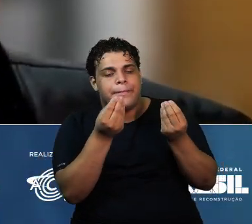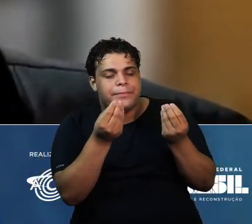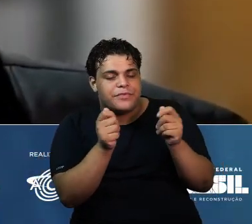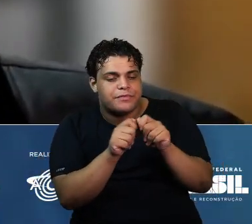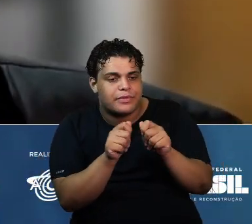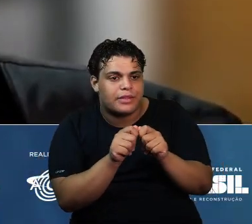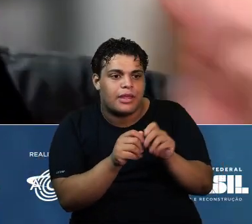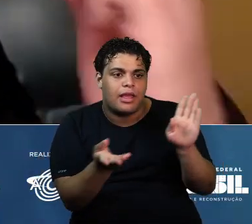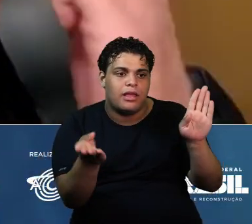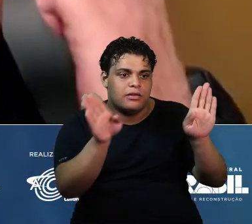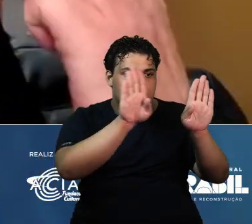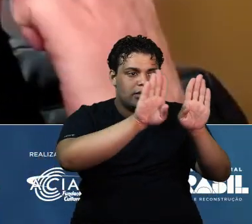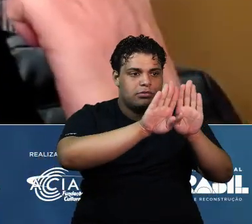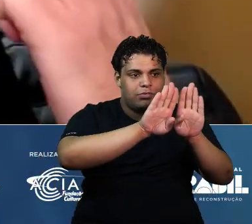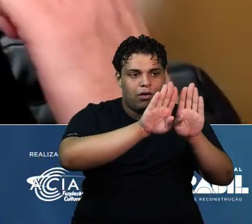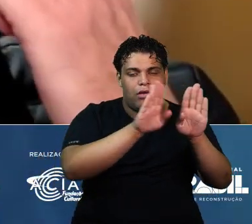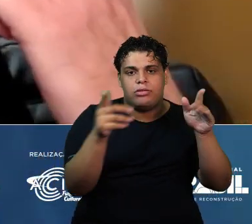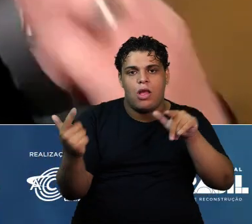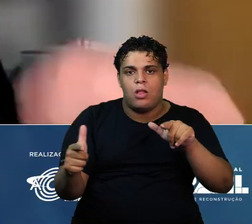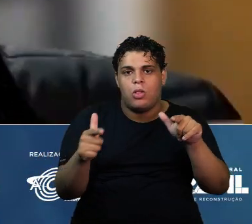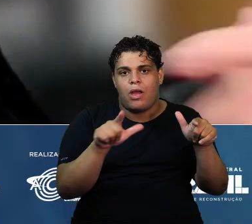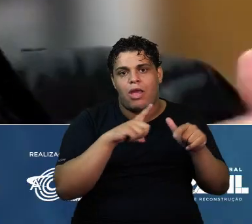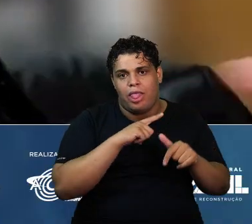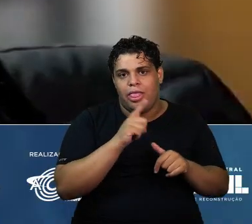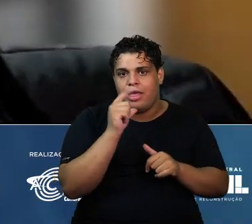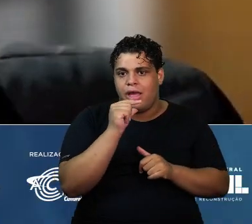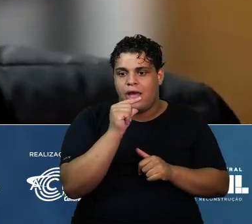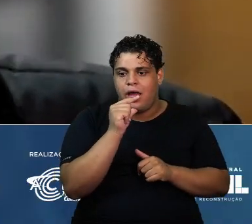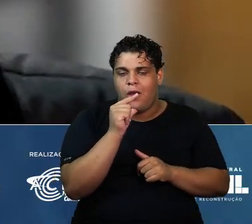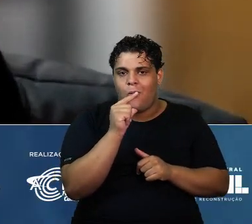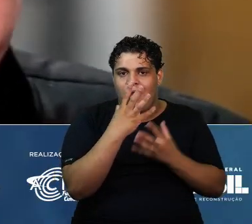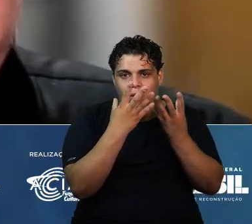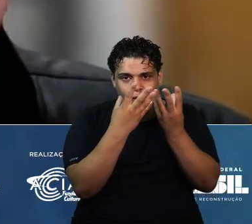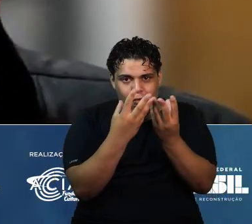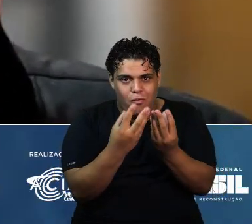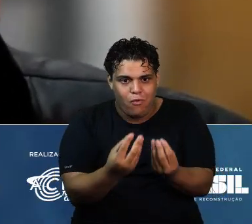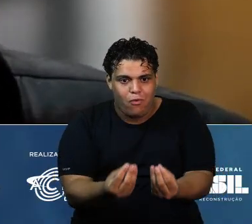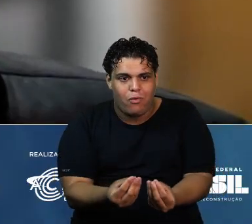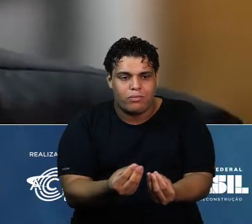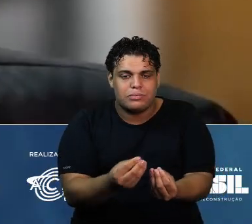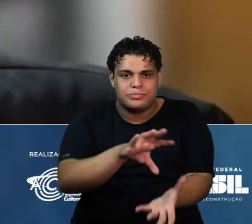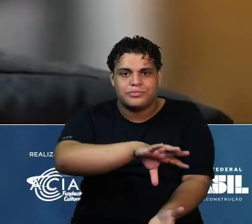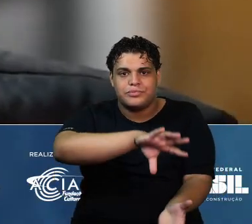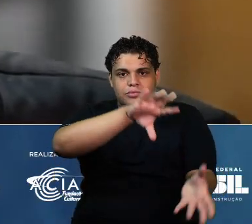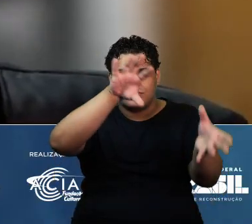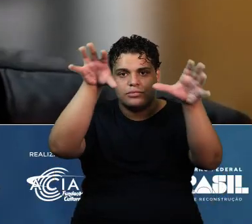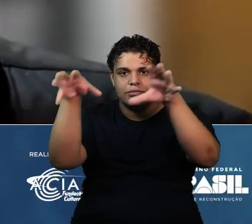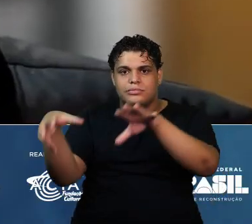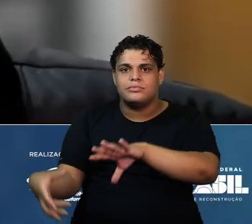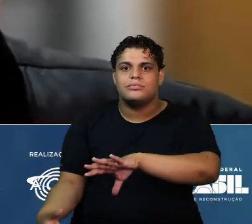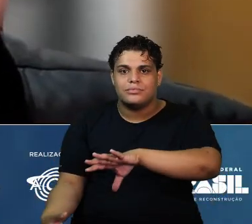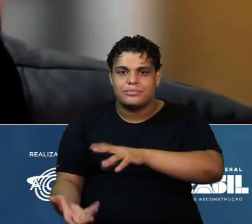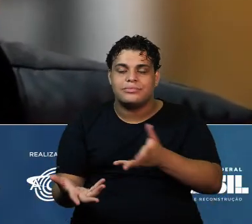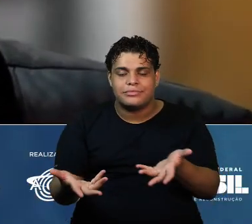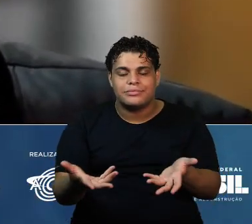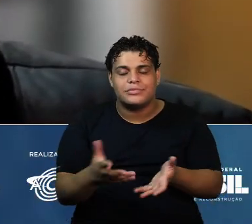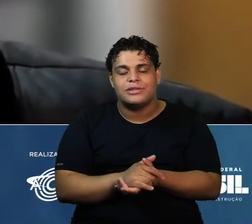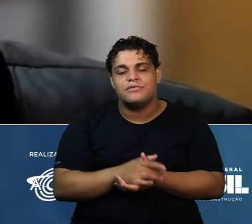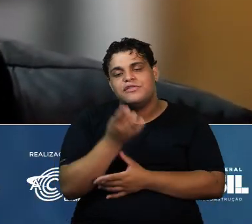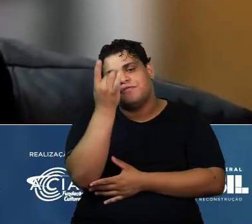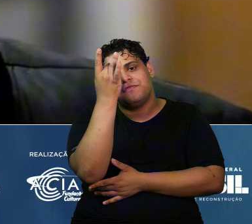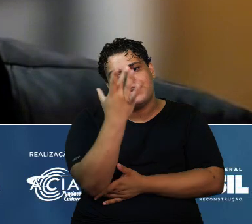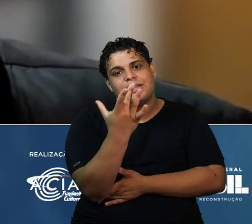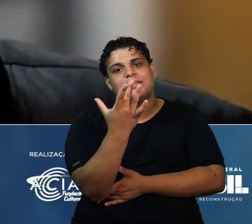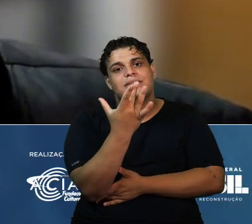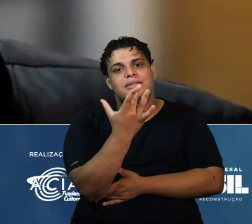fechar esses locais onde tem água, tirar a água do balde, deixar o balde virado, tudo isso facilita